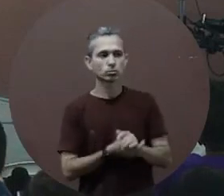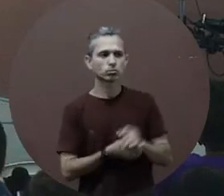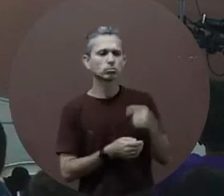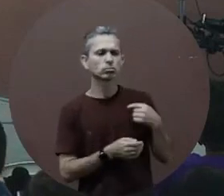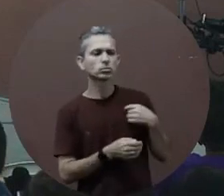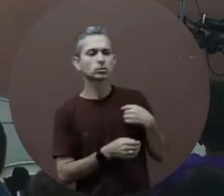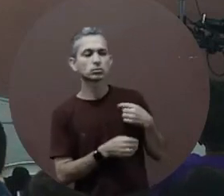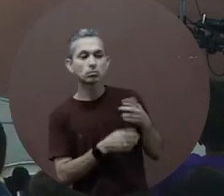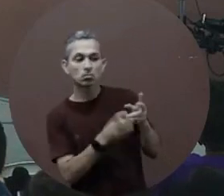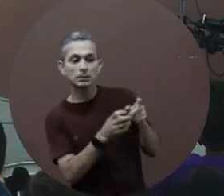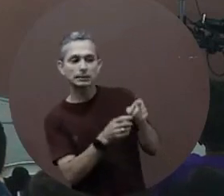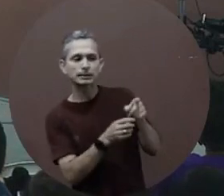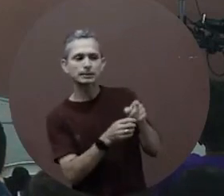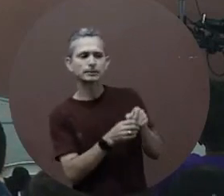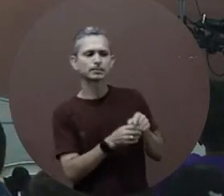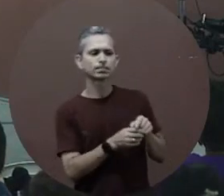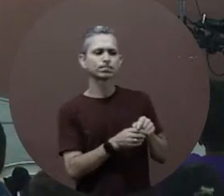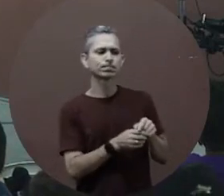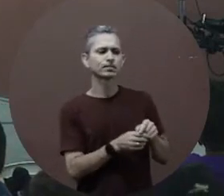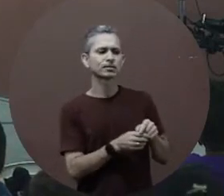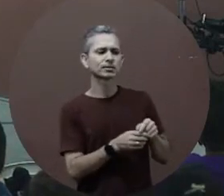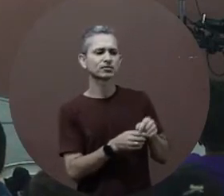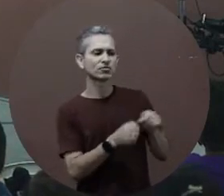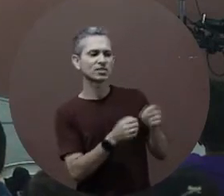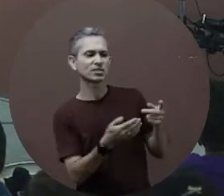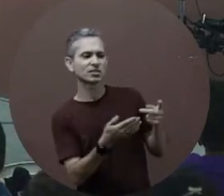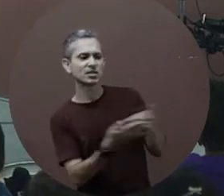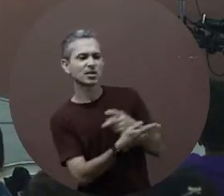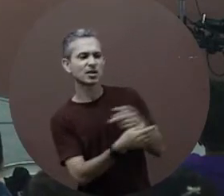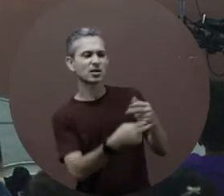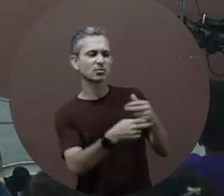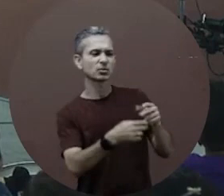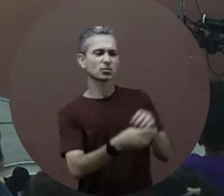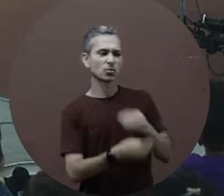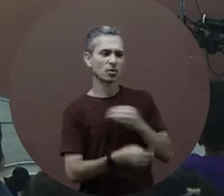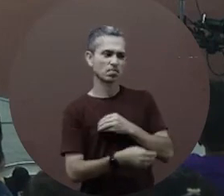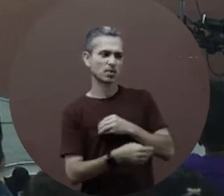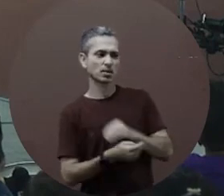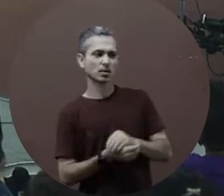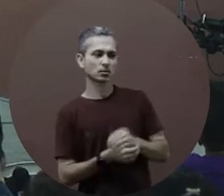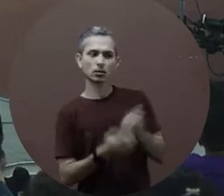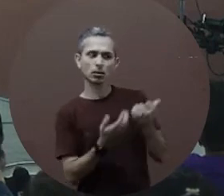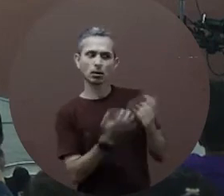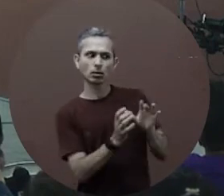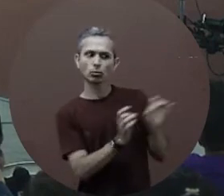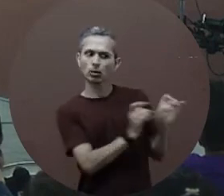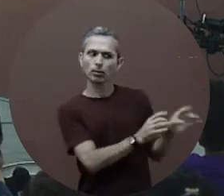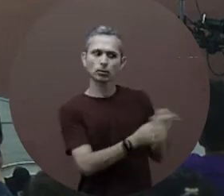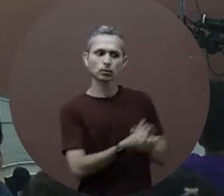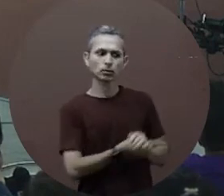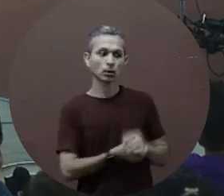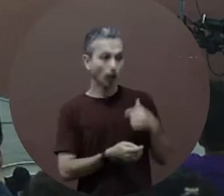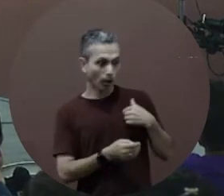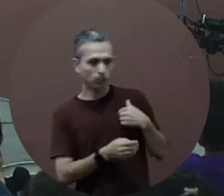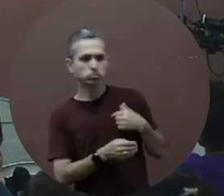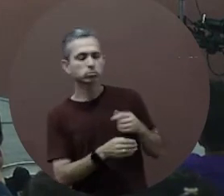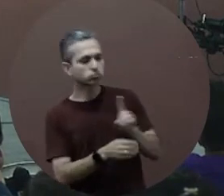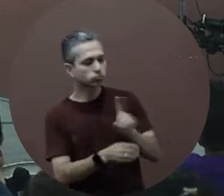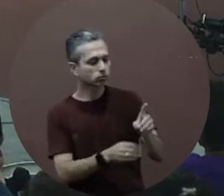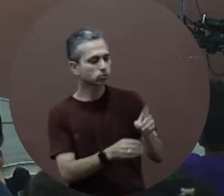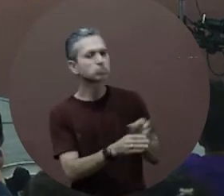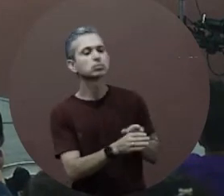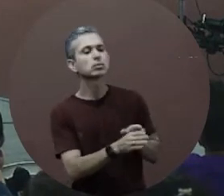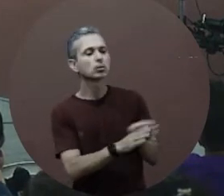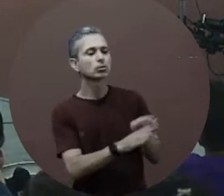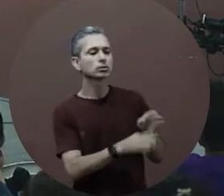Porque o cara está com pecado que não quer largar? E você chega e diz: meu irmão, tu vai cair num buraco. E o cara: não